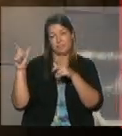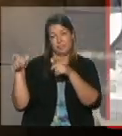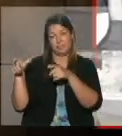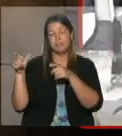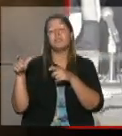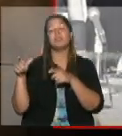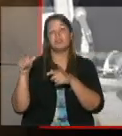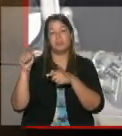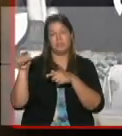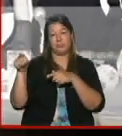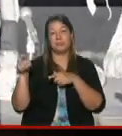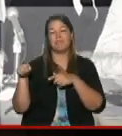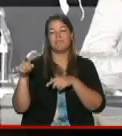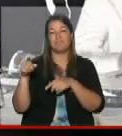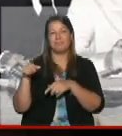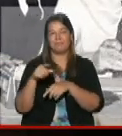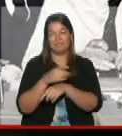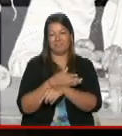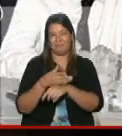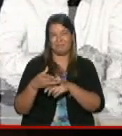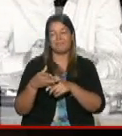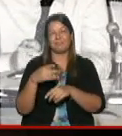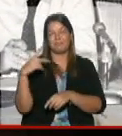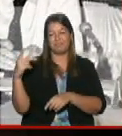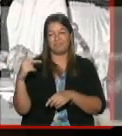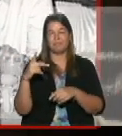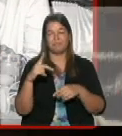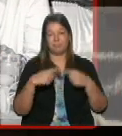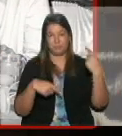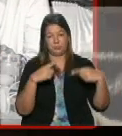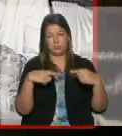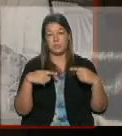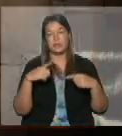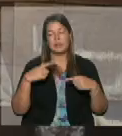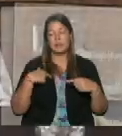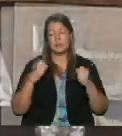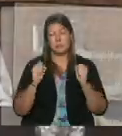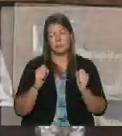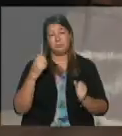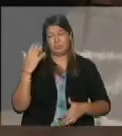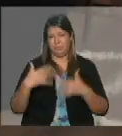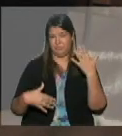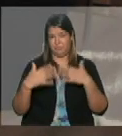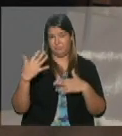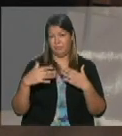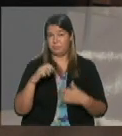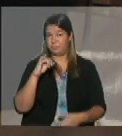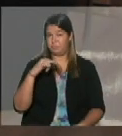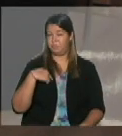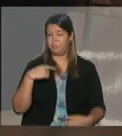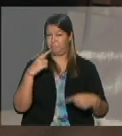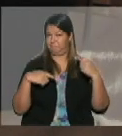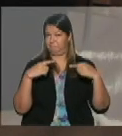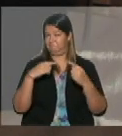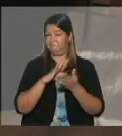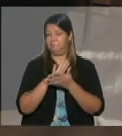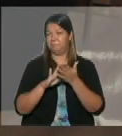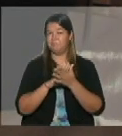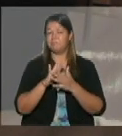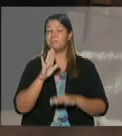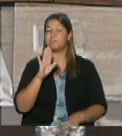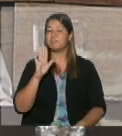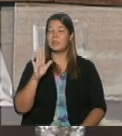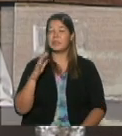à carreira diplomática. Eu seria frustradíssimo se eu não tivesse feito a carreira, né? Mas eu achei que ali o